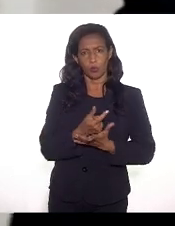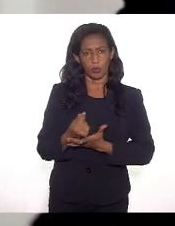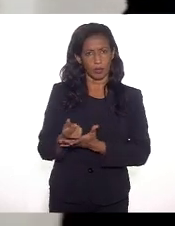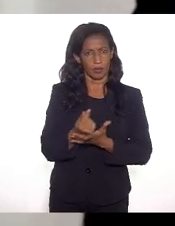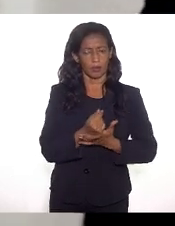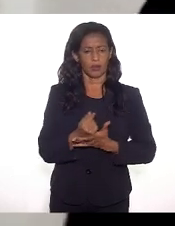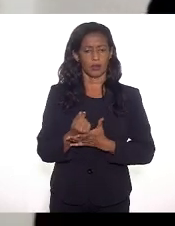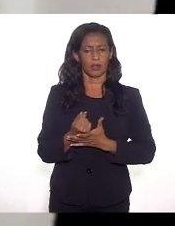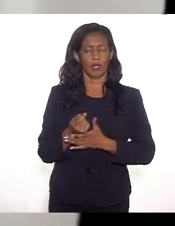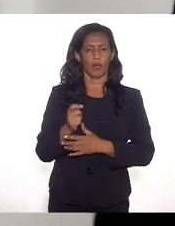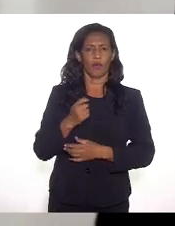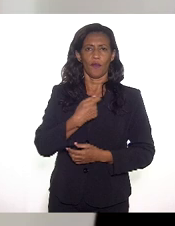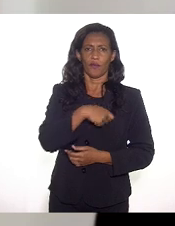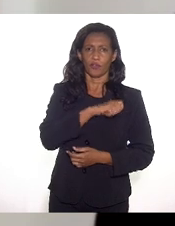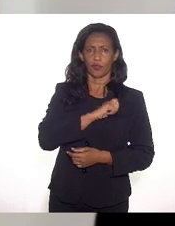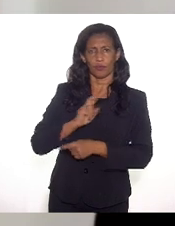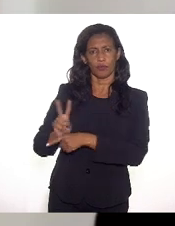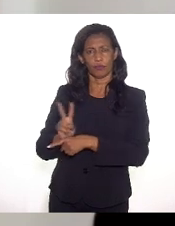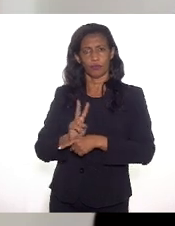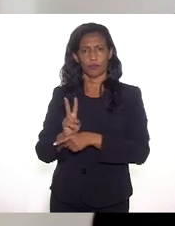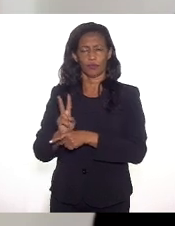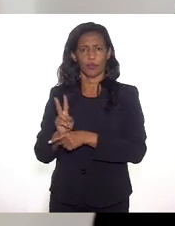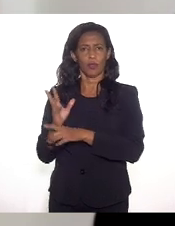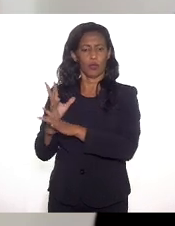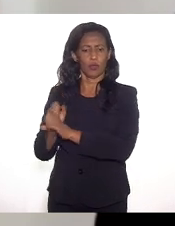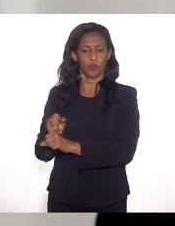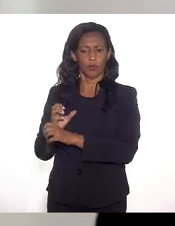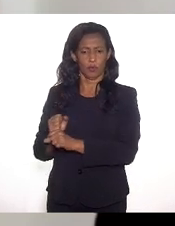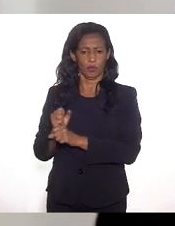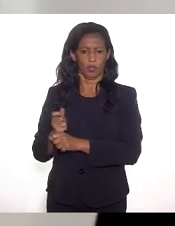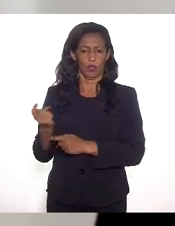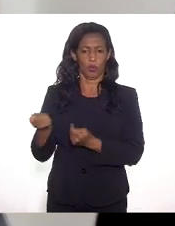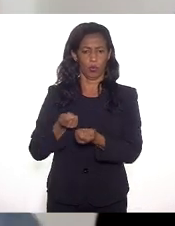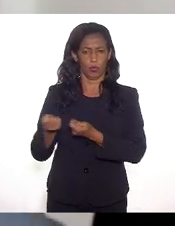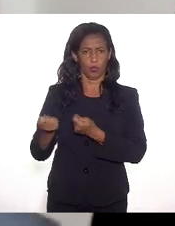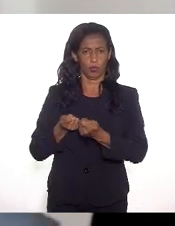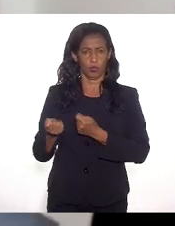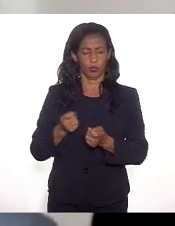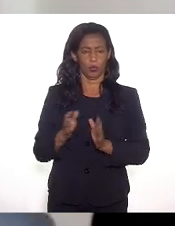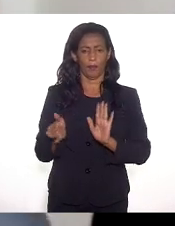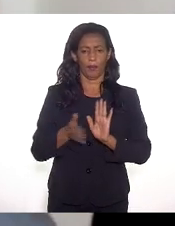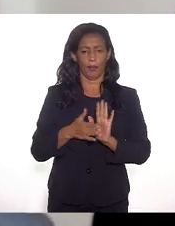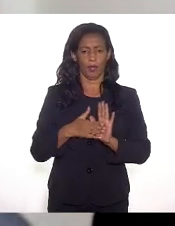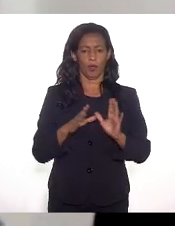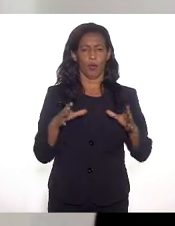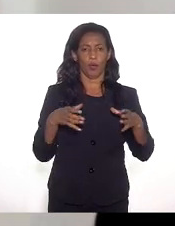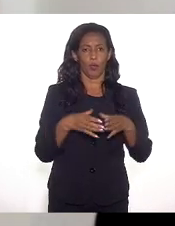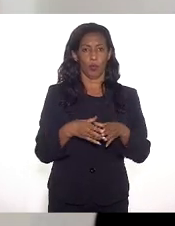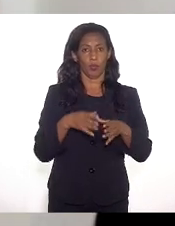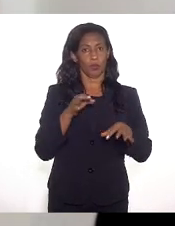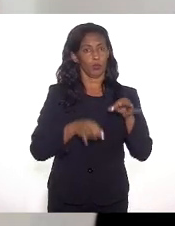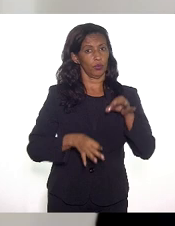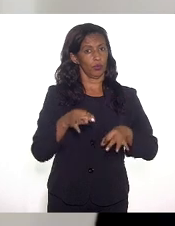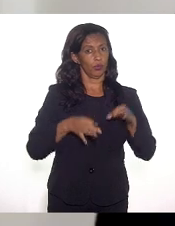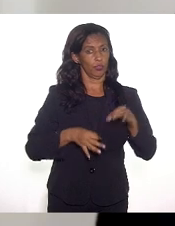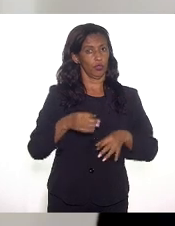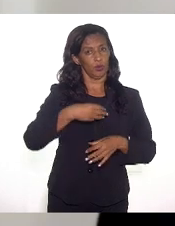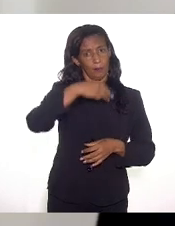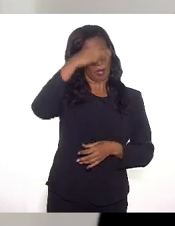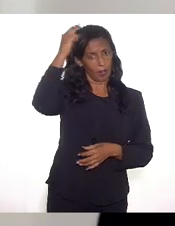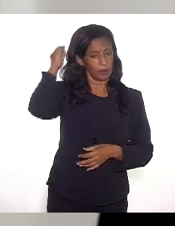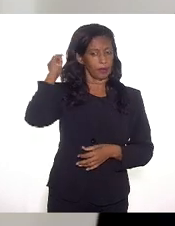Estadual, Fiscalização dos Tributos Estaduais, de Orçamento, Finanças, Fiscalização Financeira e Controle. Permite parecer pela Comissão de Constituição e Justiça, deputado Márcio